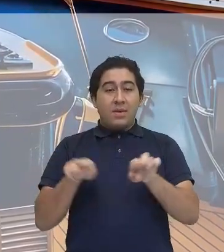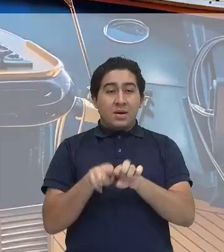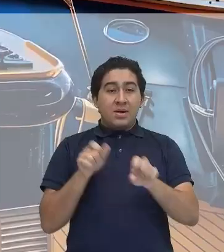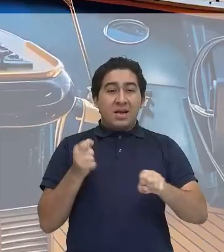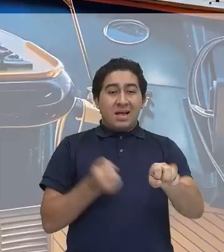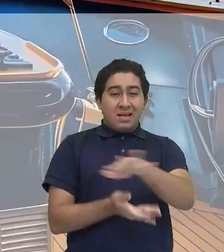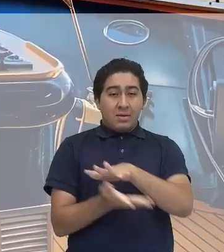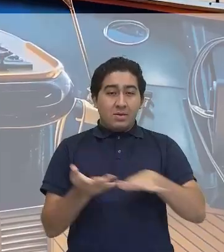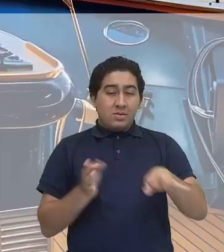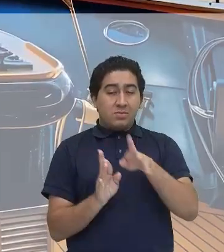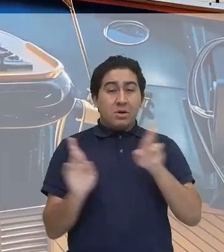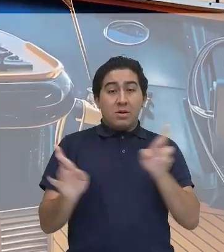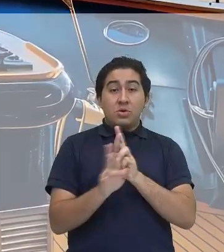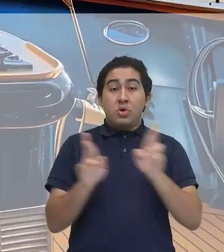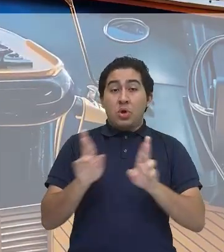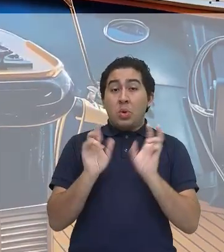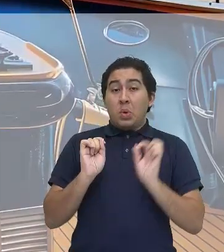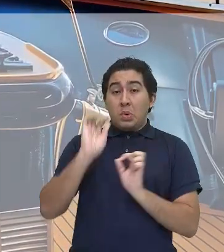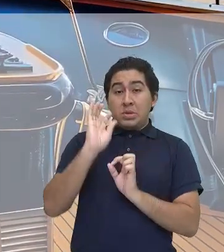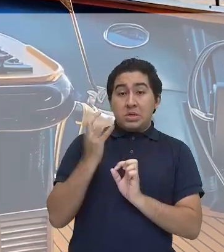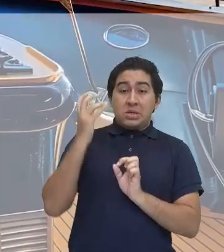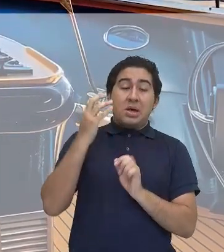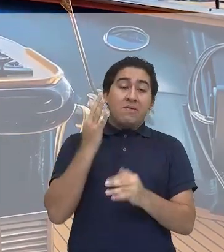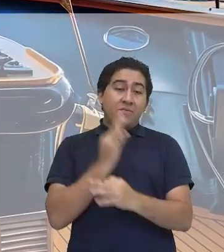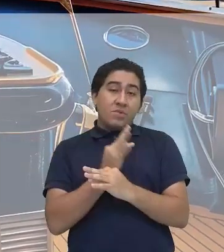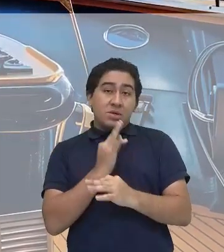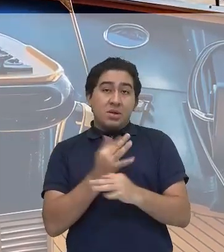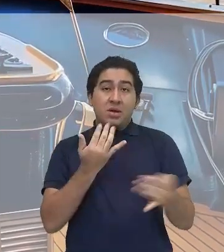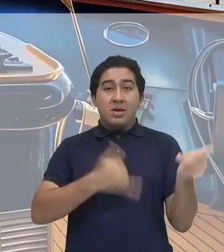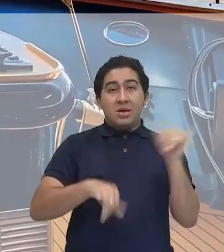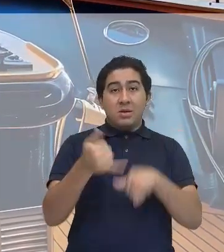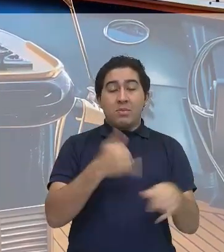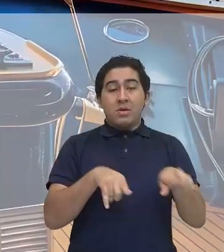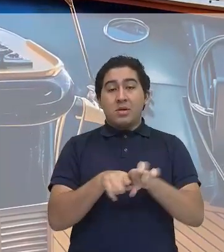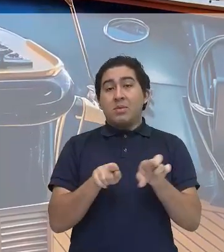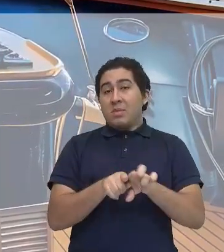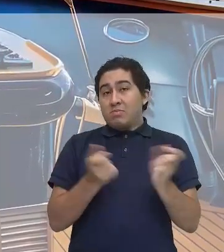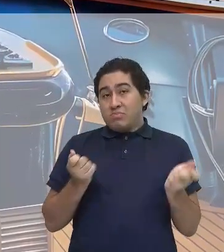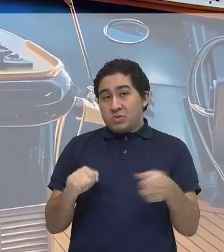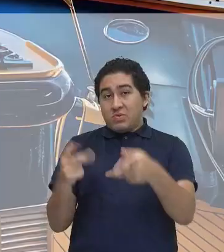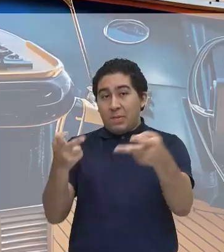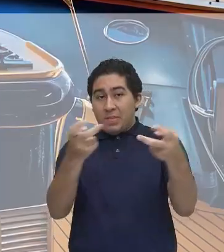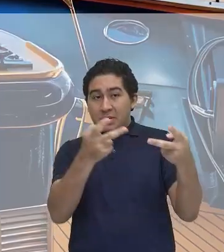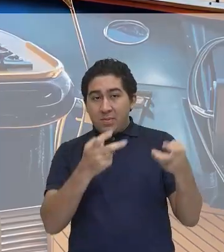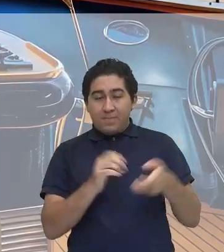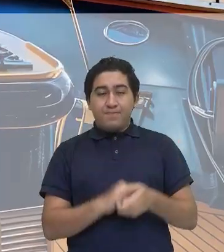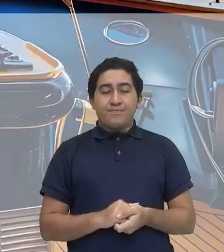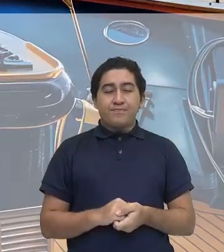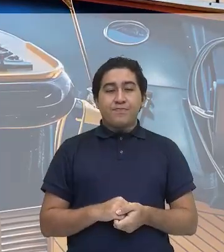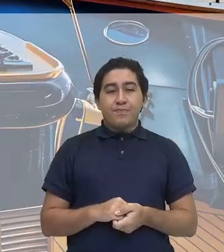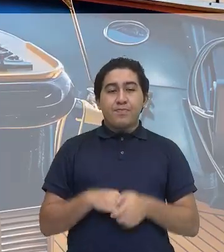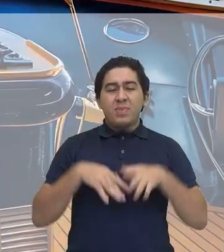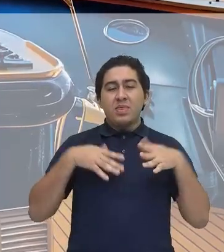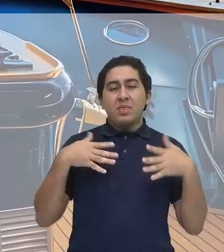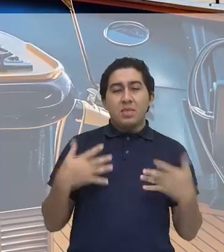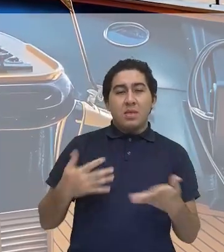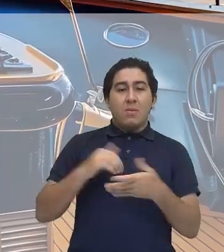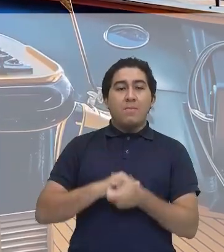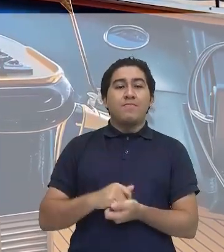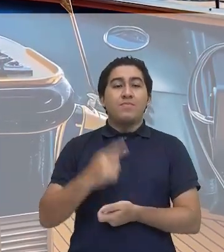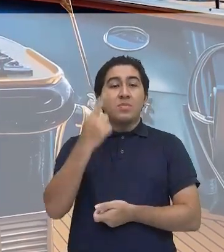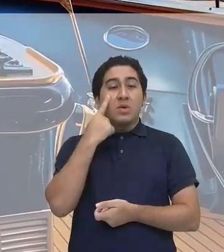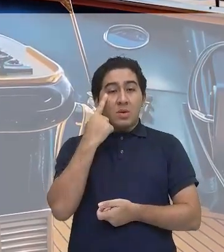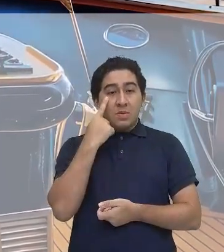galáxias, relacionar os fenômenos físicos e químicos observáveis. Muito bem, pessoal. E